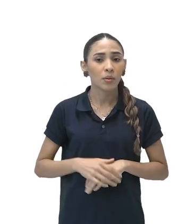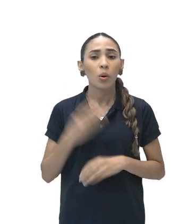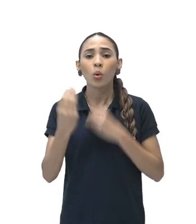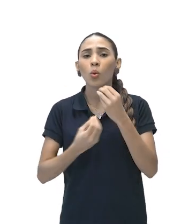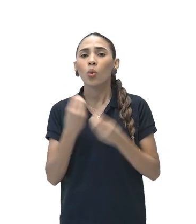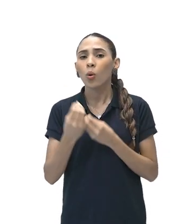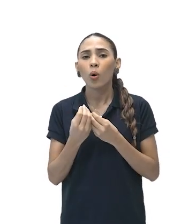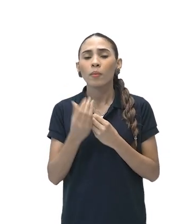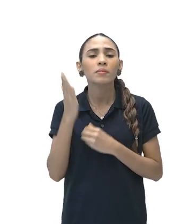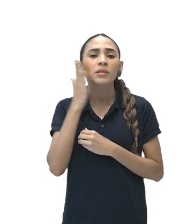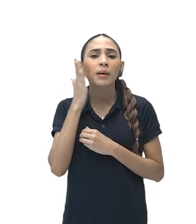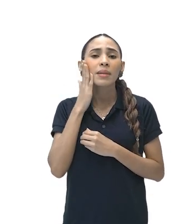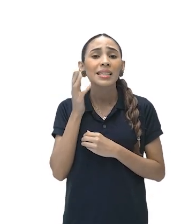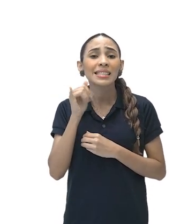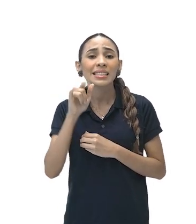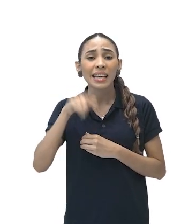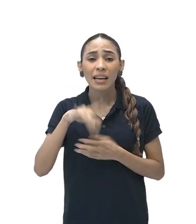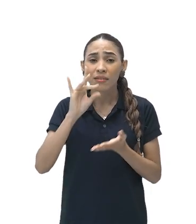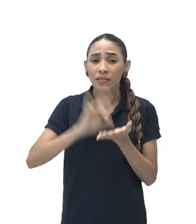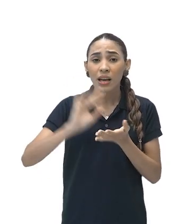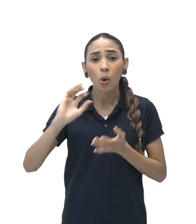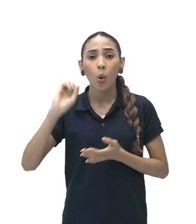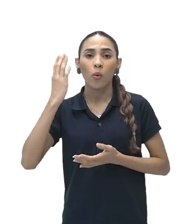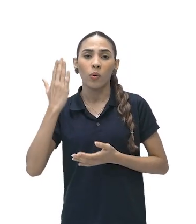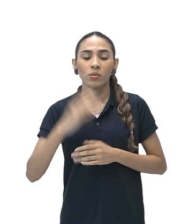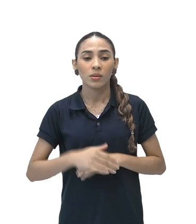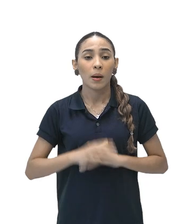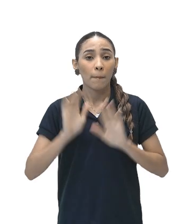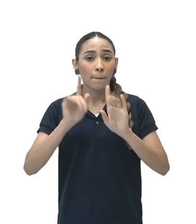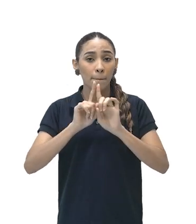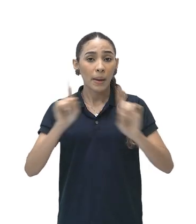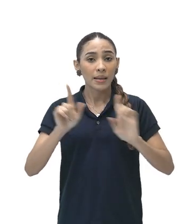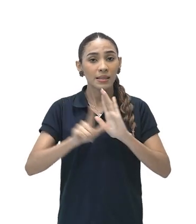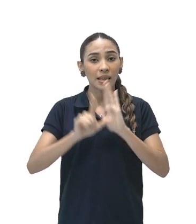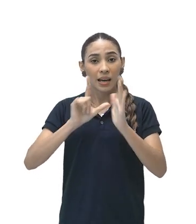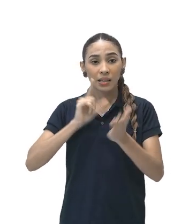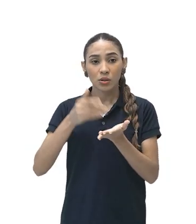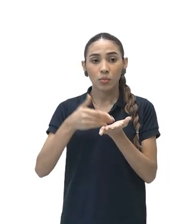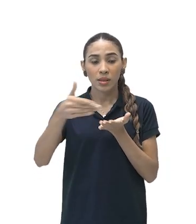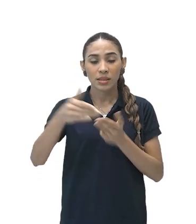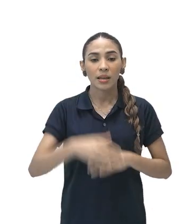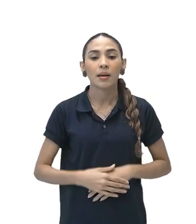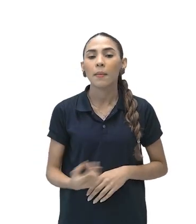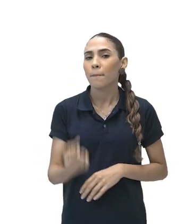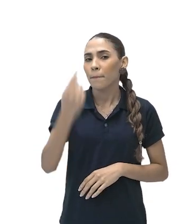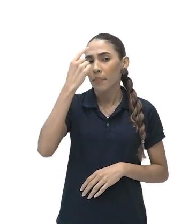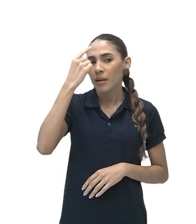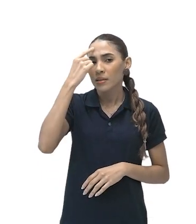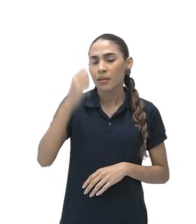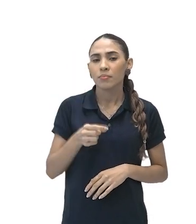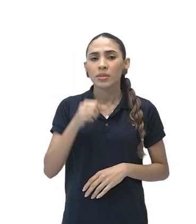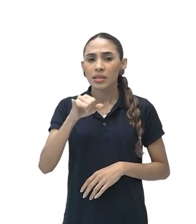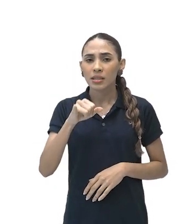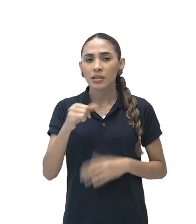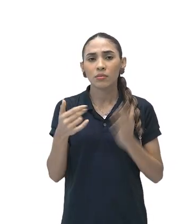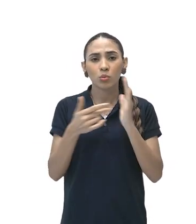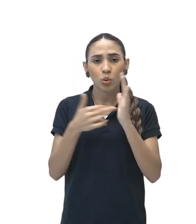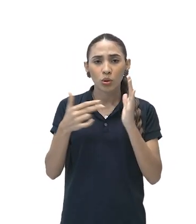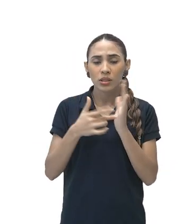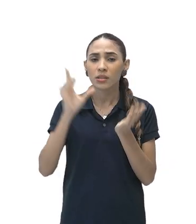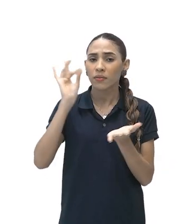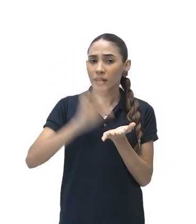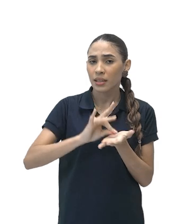vou reconhecer, então, essa notícia falsa? E aí, antes um pouquinho de iniciarmos isso, vamos pensar, se uma notícia de fato